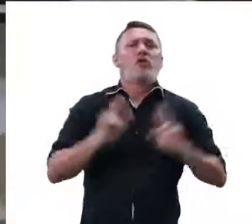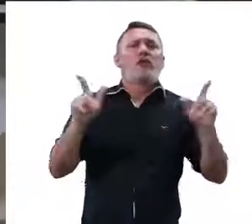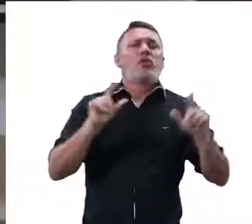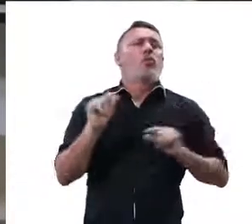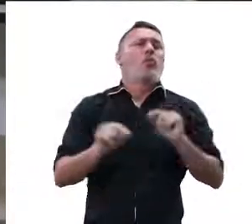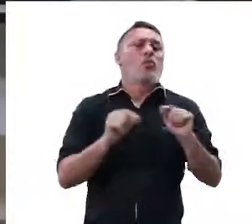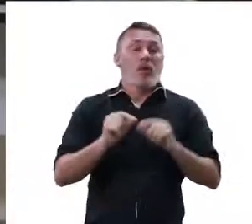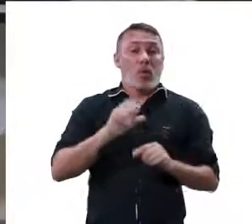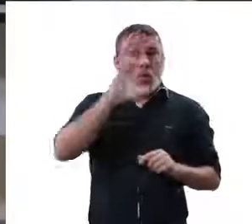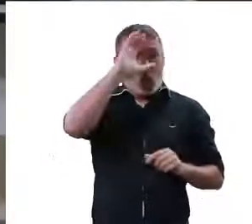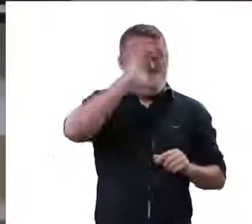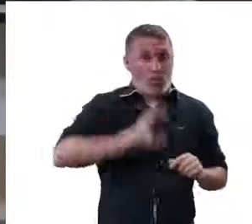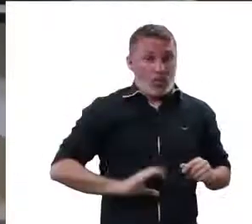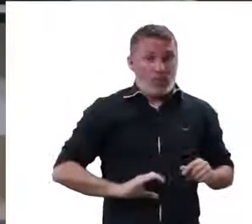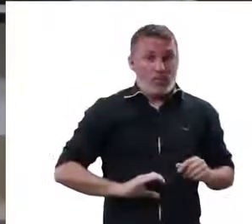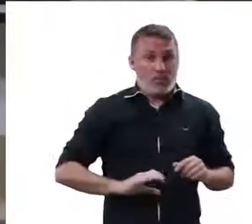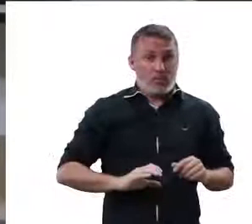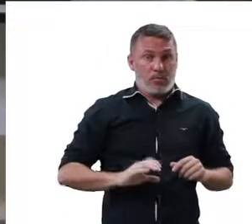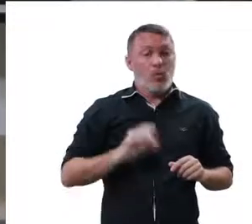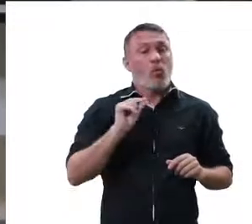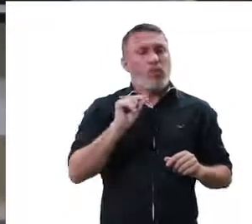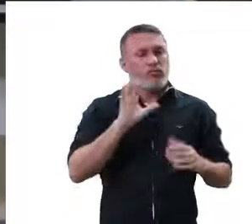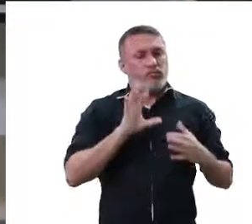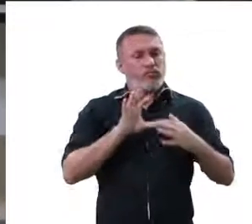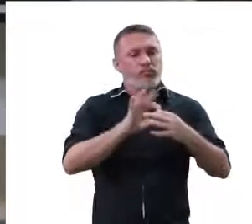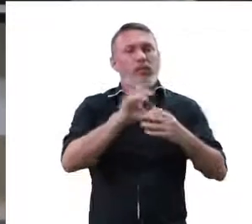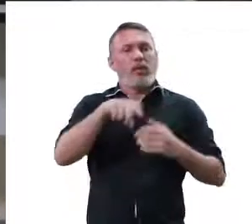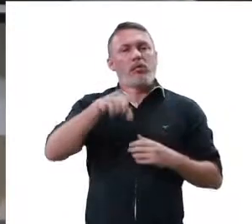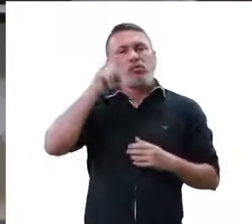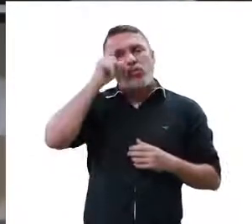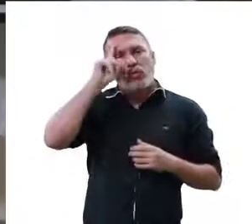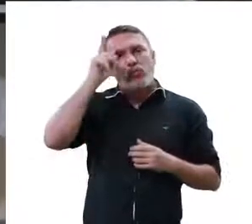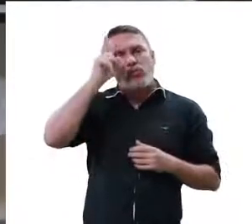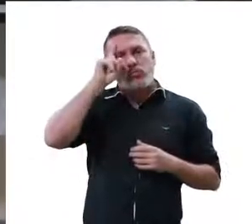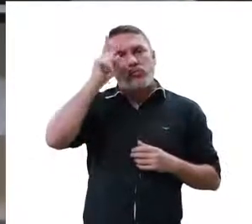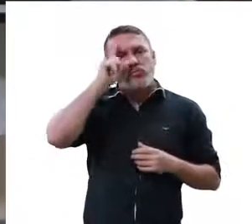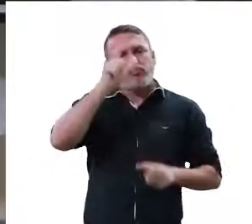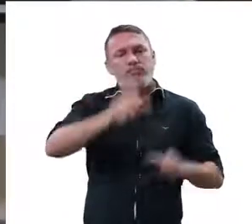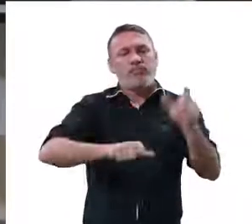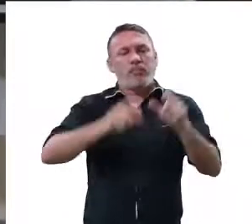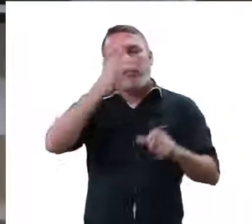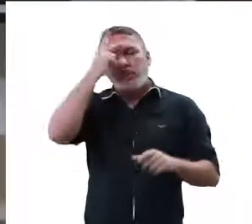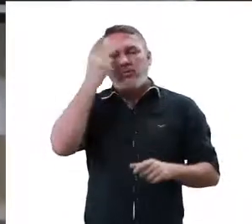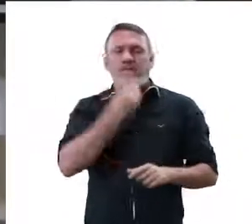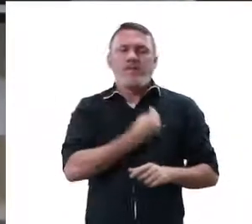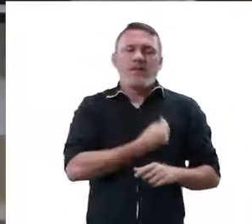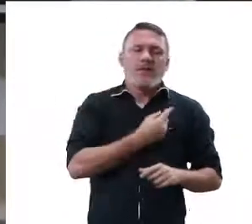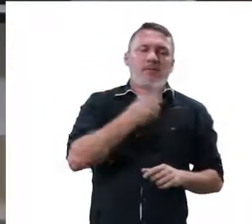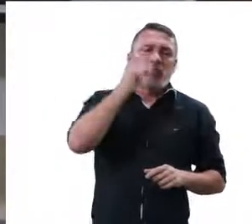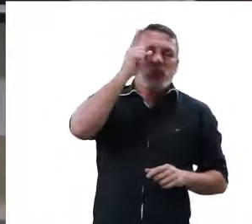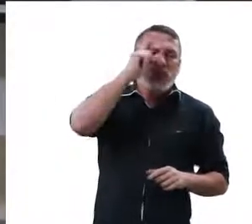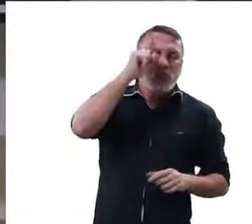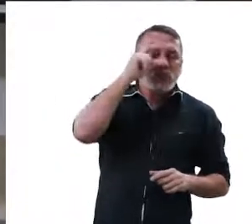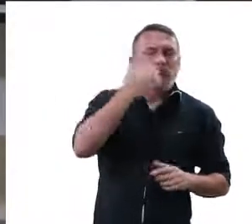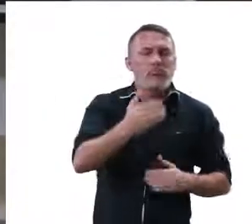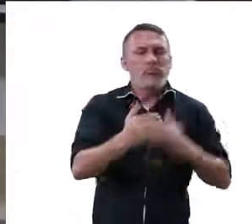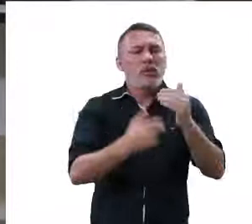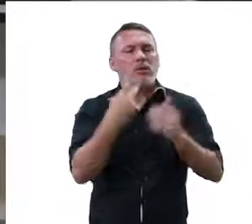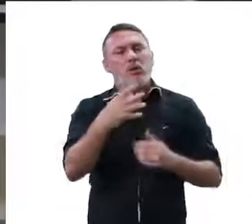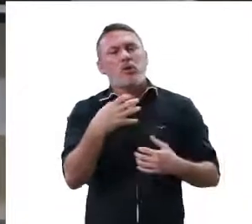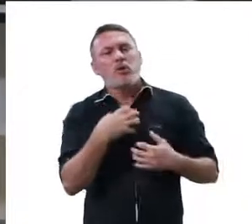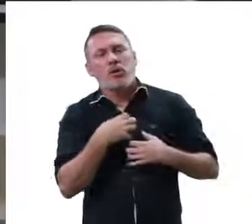que difere um e outro? Comportamento está ligado ao cotidiano do indivíduo, a coisa mais imediata, localizado